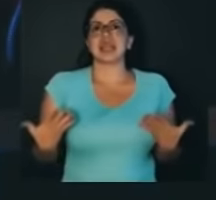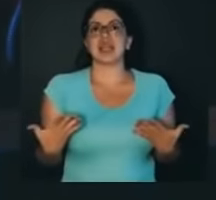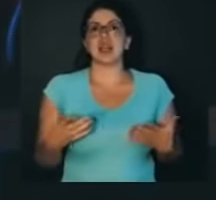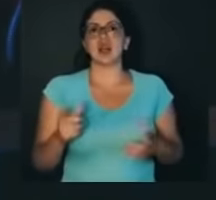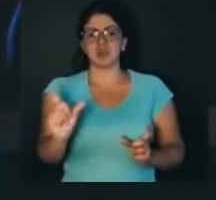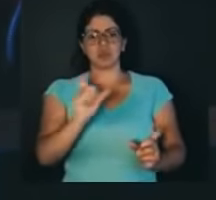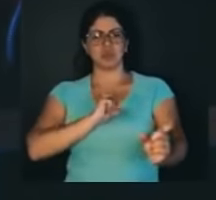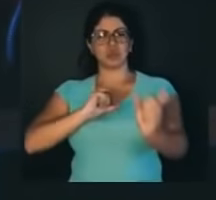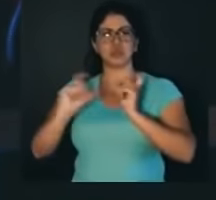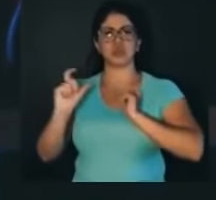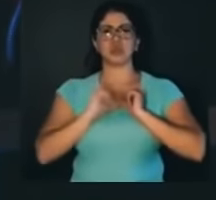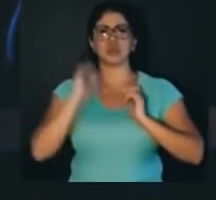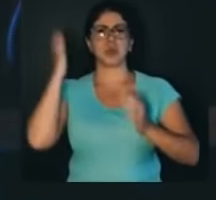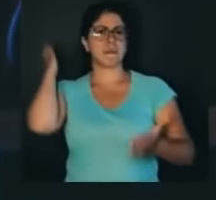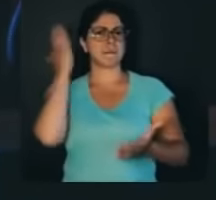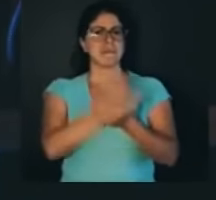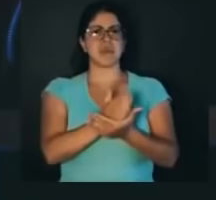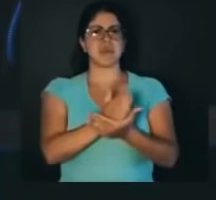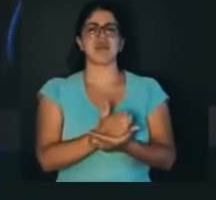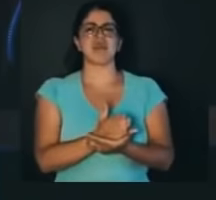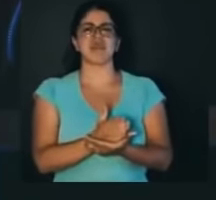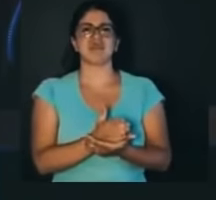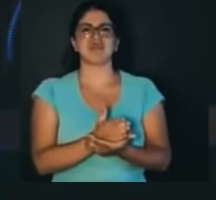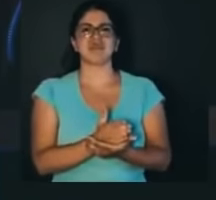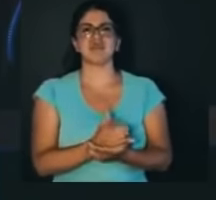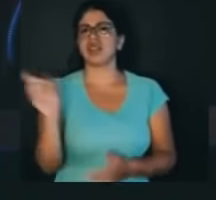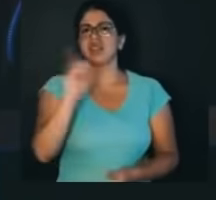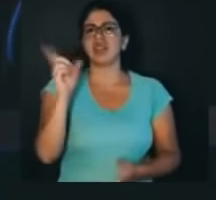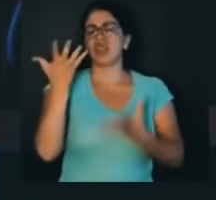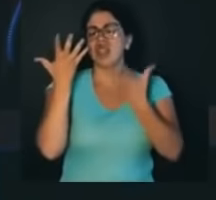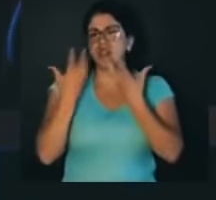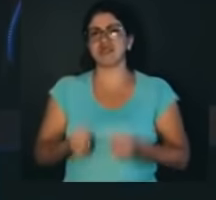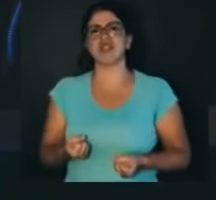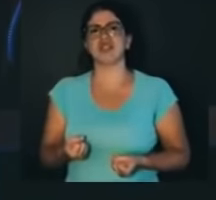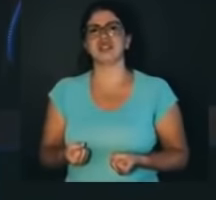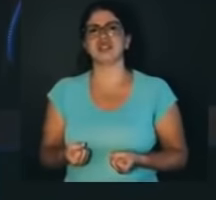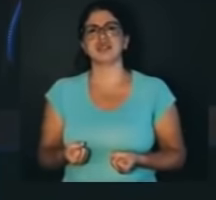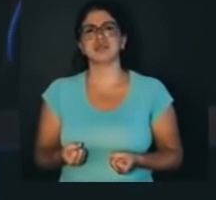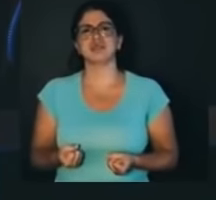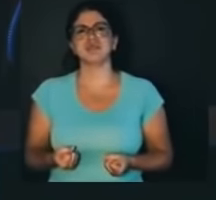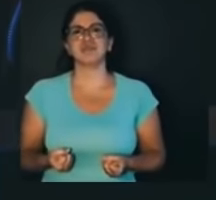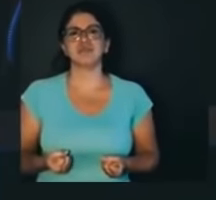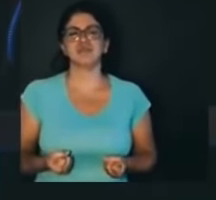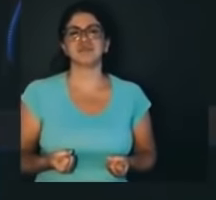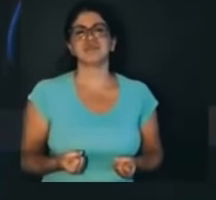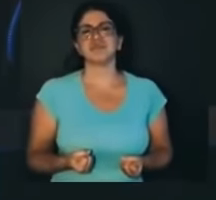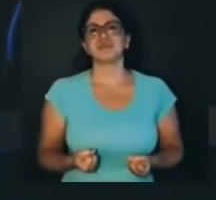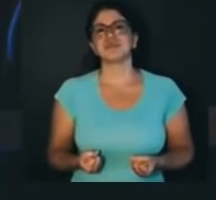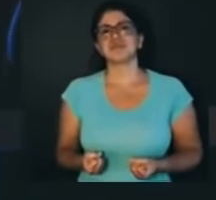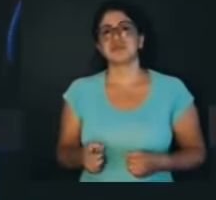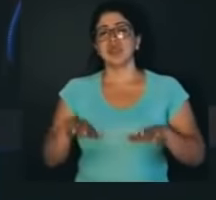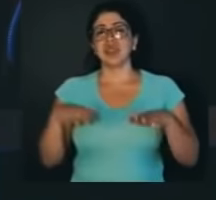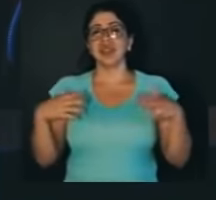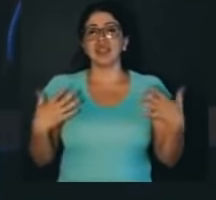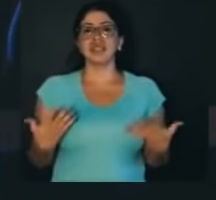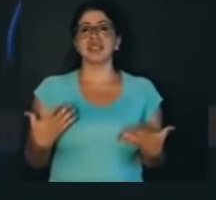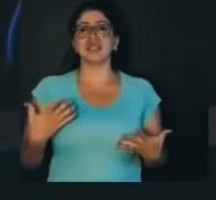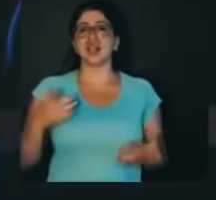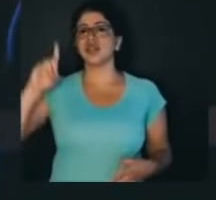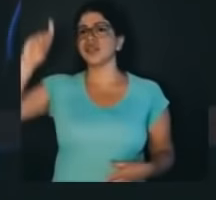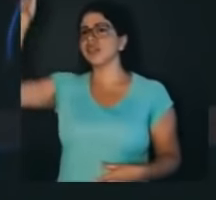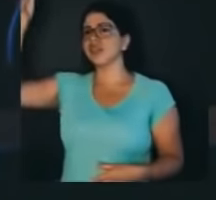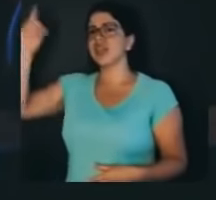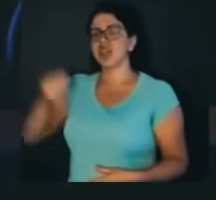você verdadeiramente vai começar a viver uma vida, e essa em abundância. Outra coisa que você